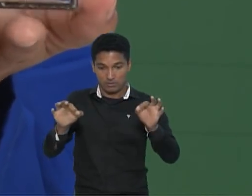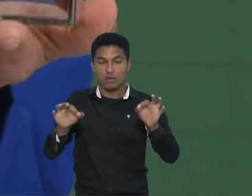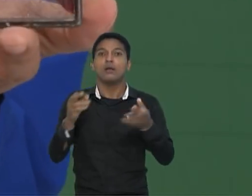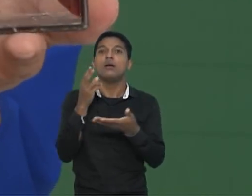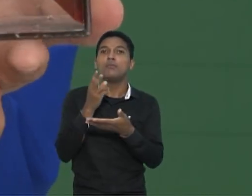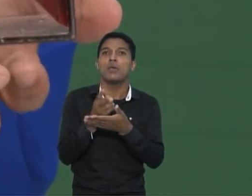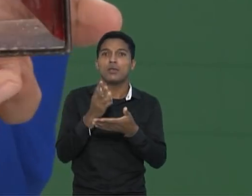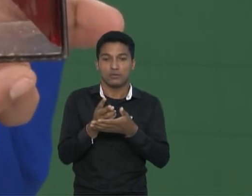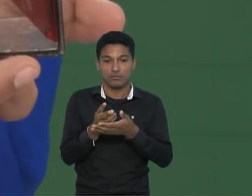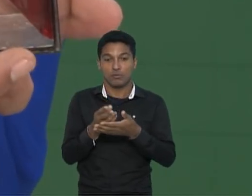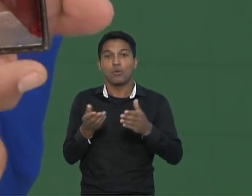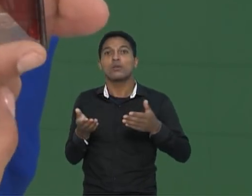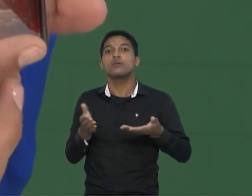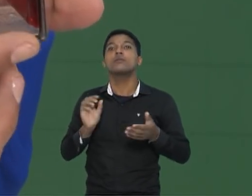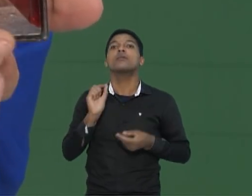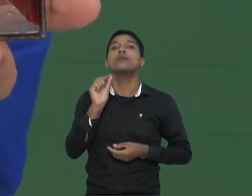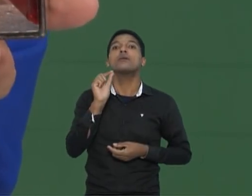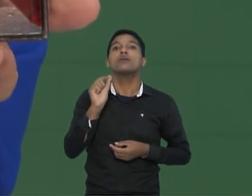no